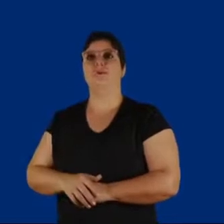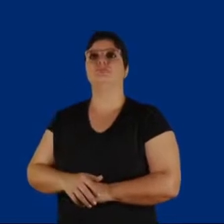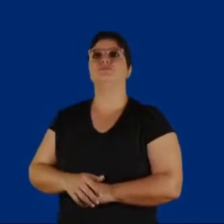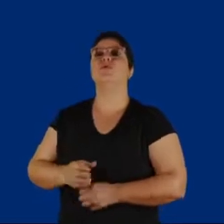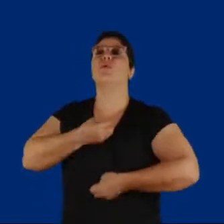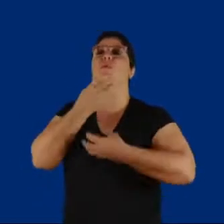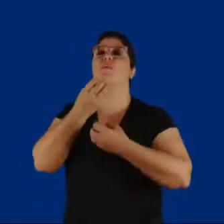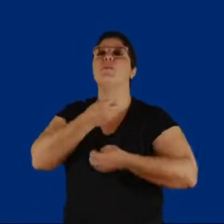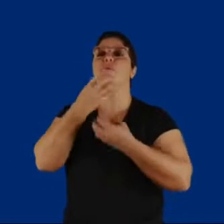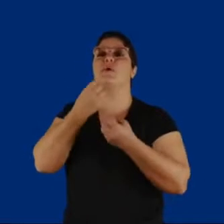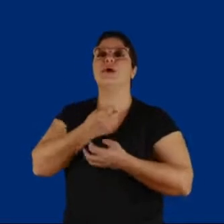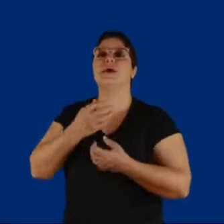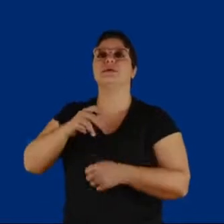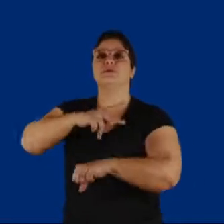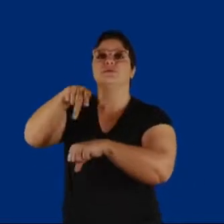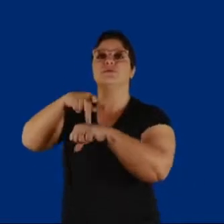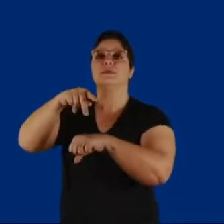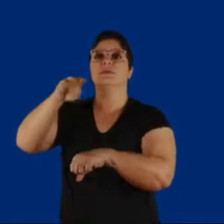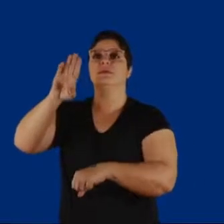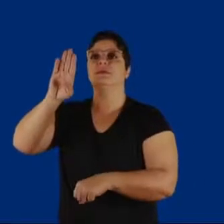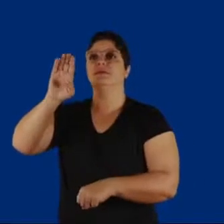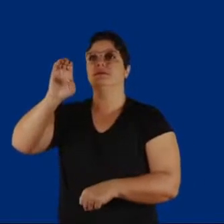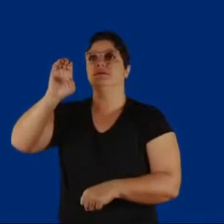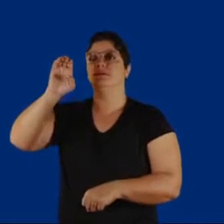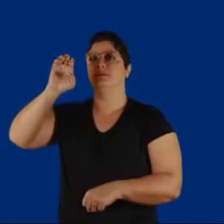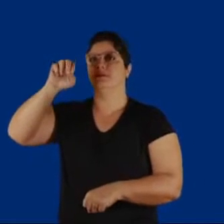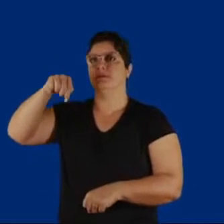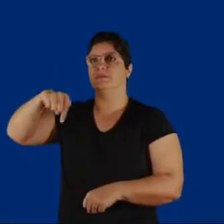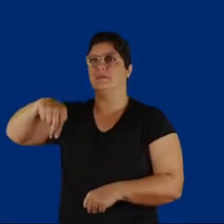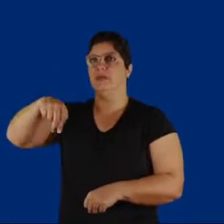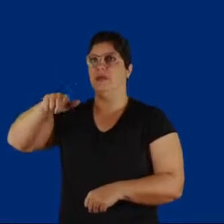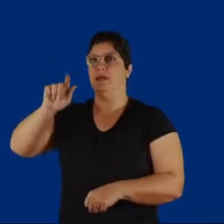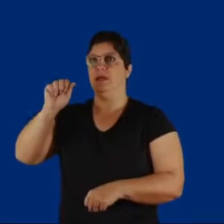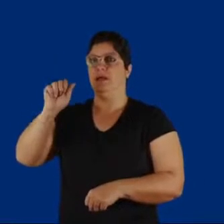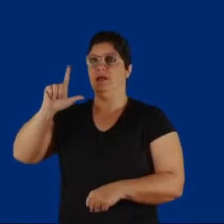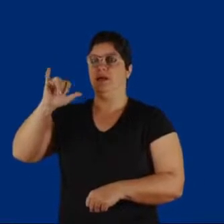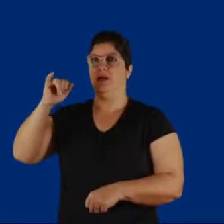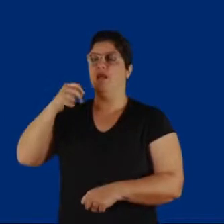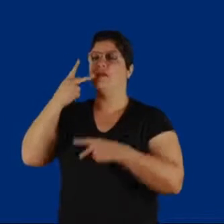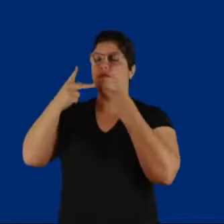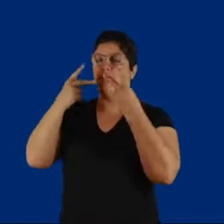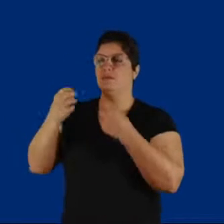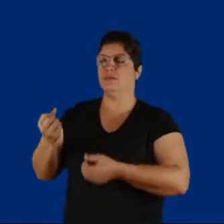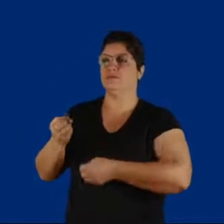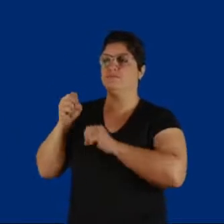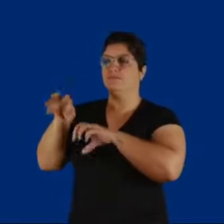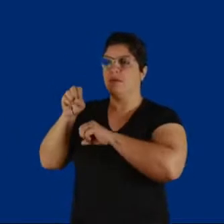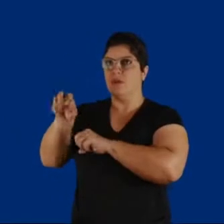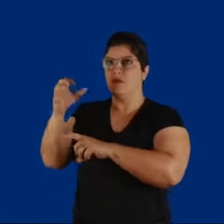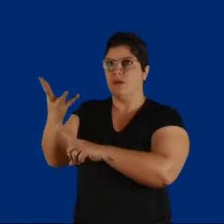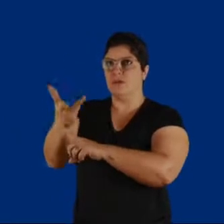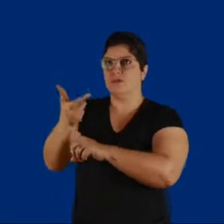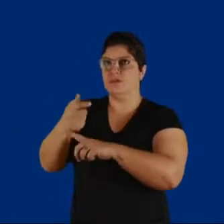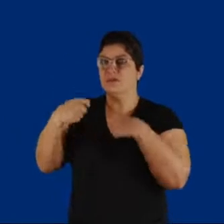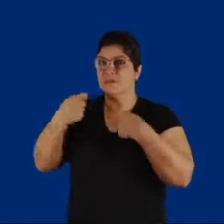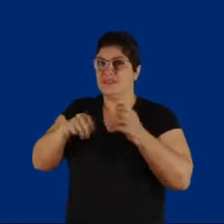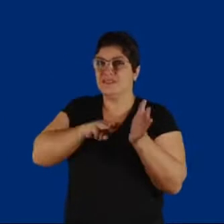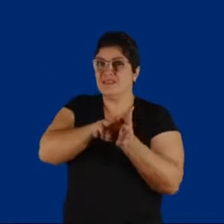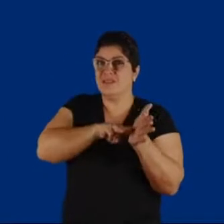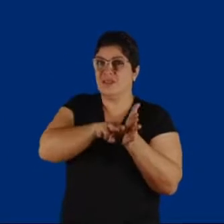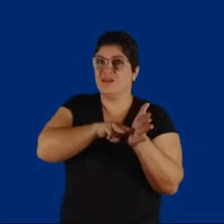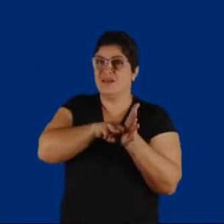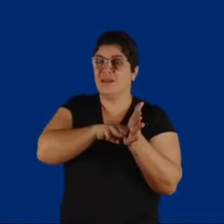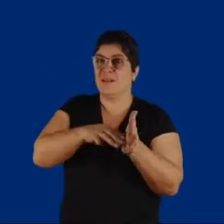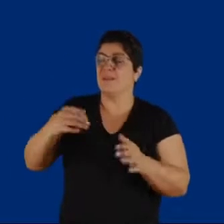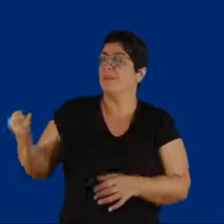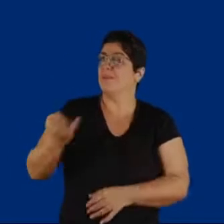ele criou um processo que dizia que a educação de arte devia ser uma metodologia